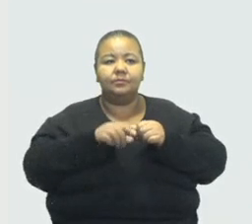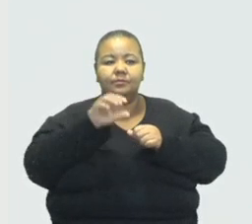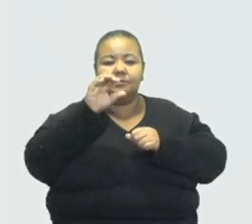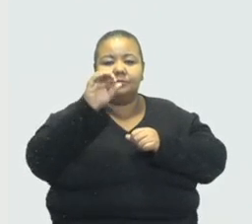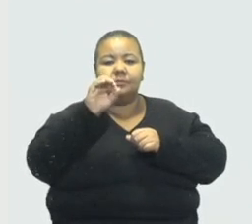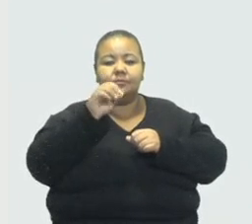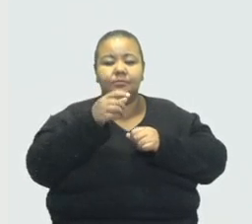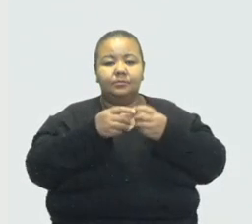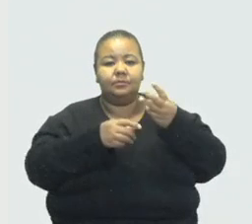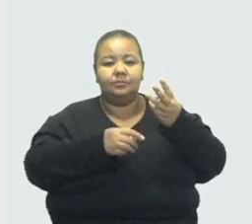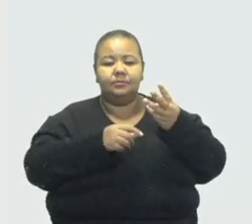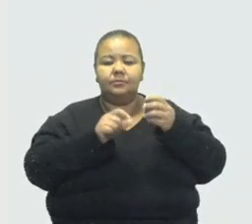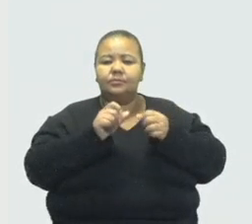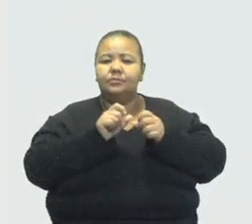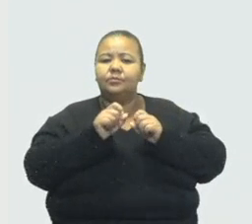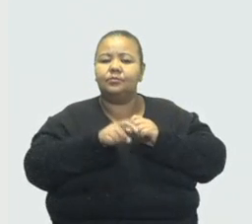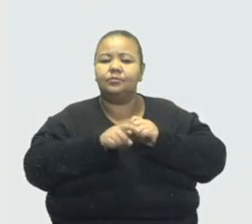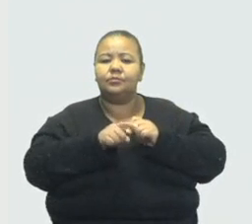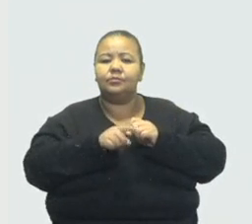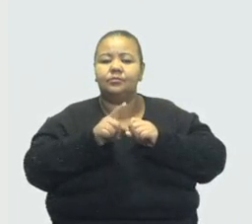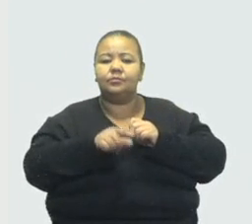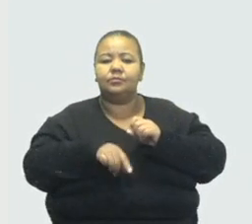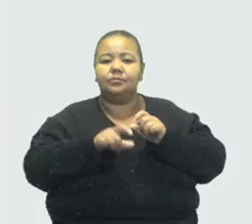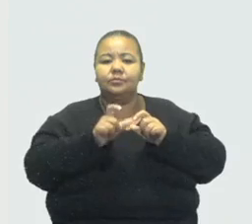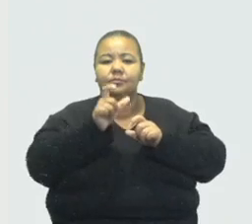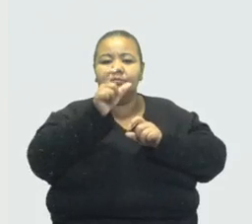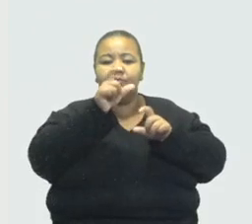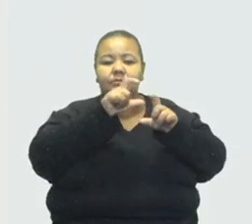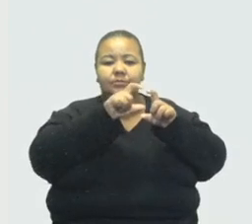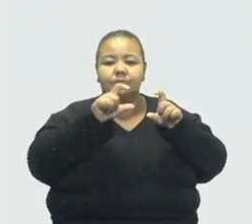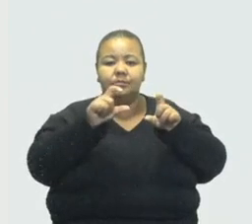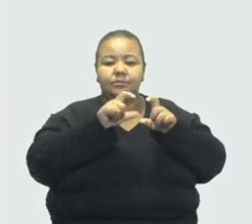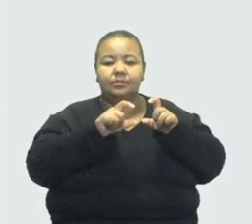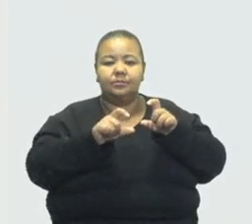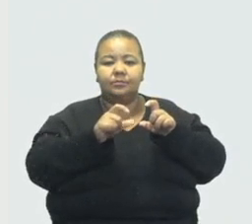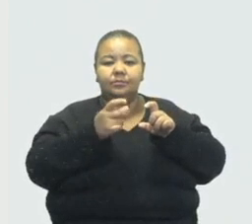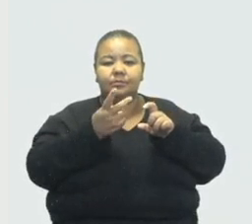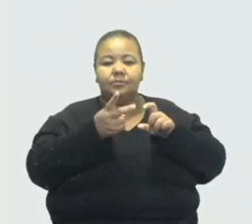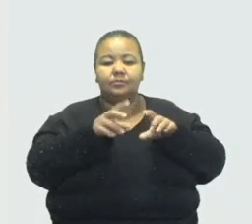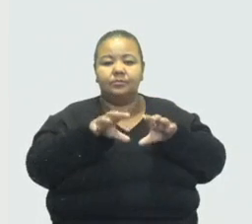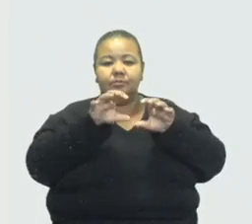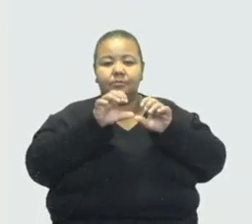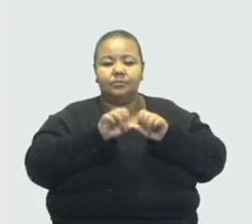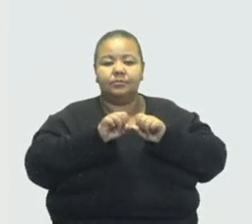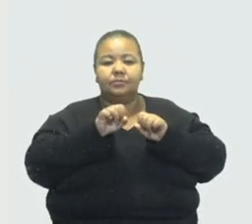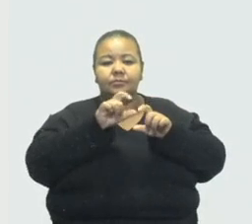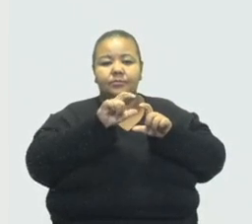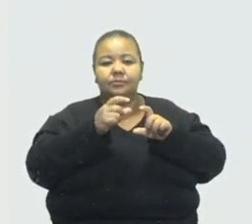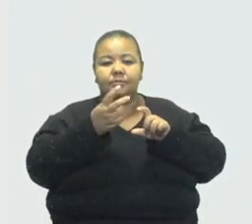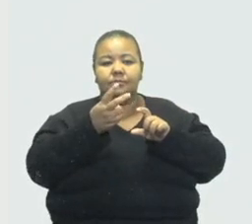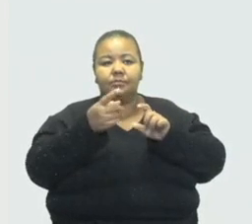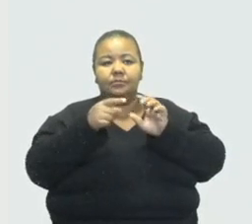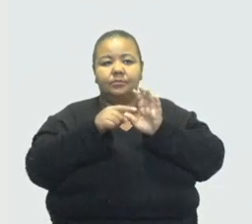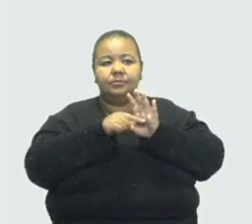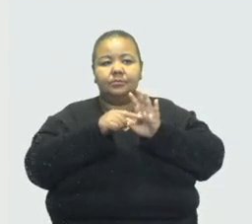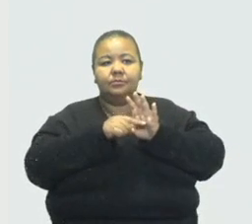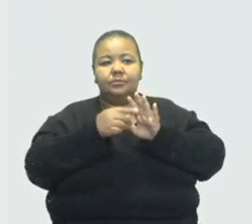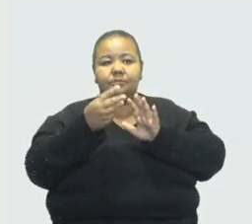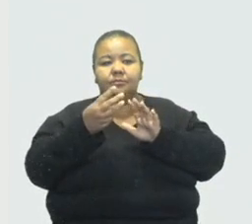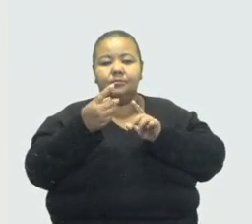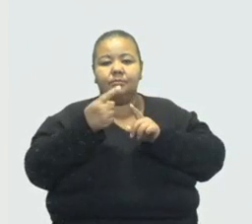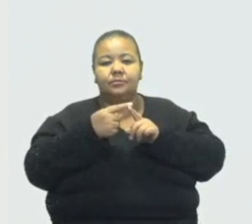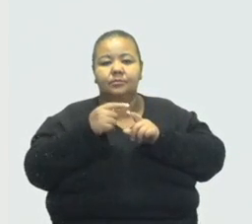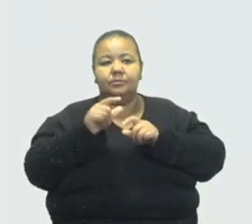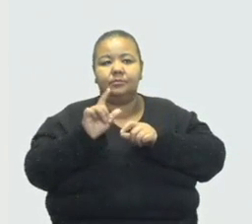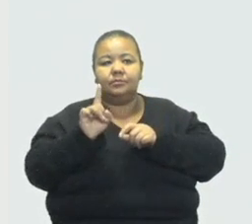é 3. Então, o que a gente tem que fazer? A linha 2, ela tem que receber a linha 2 menos 3 vezes a